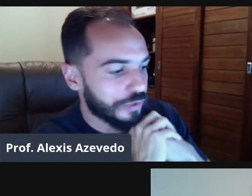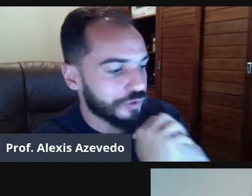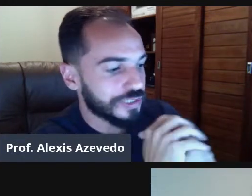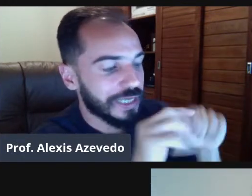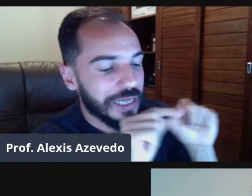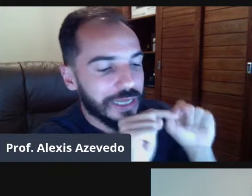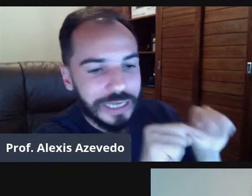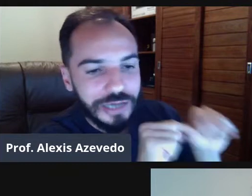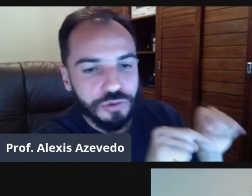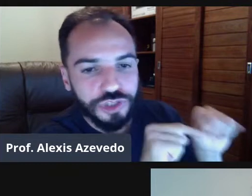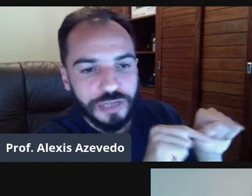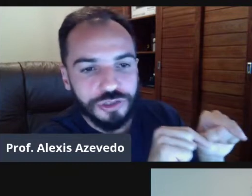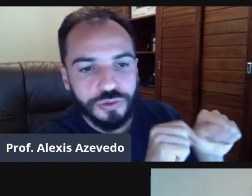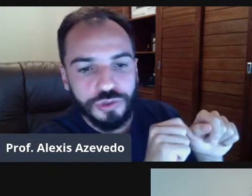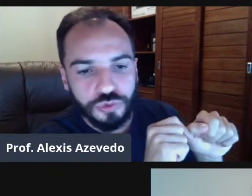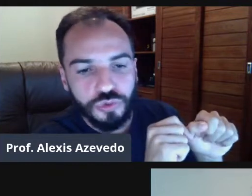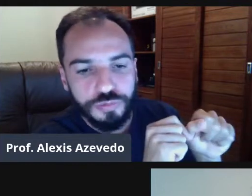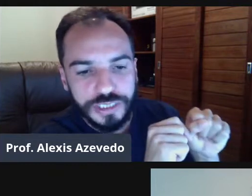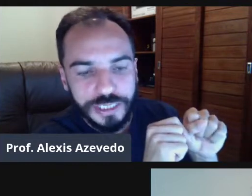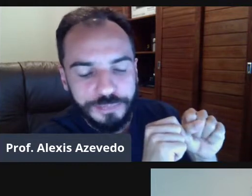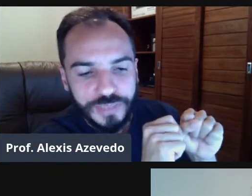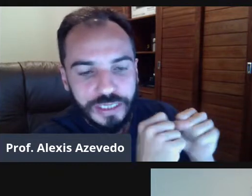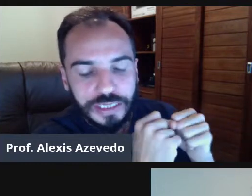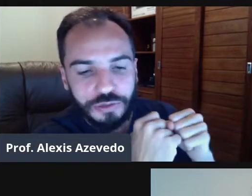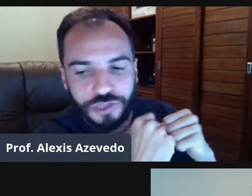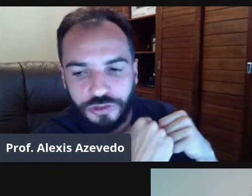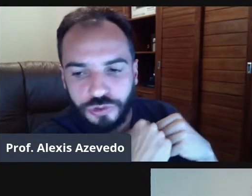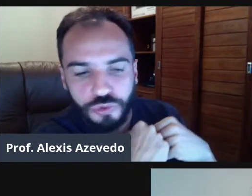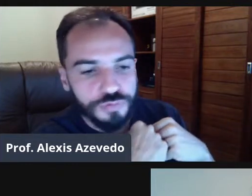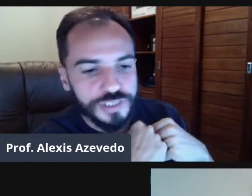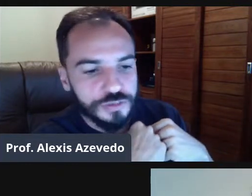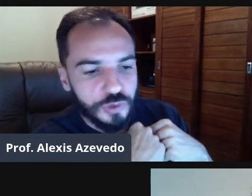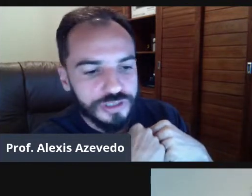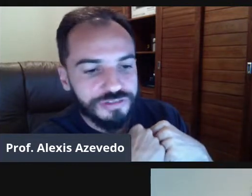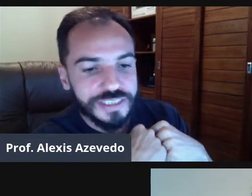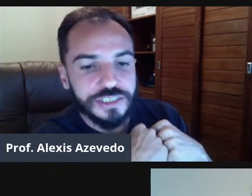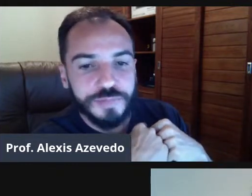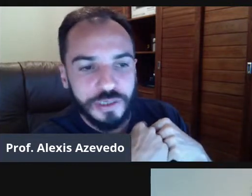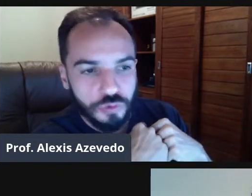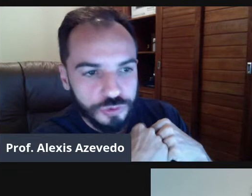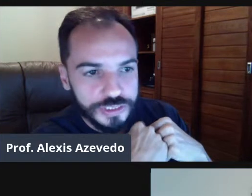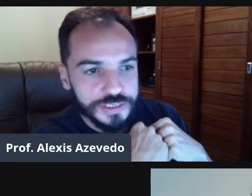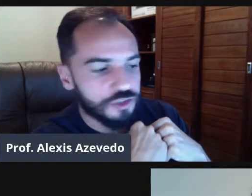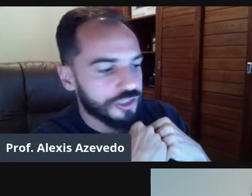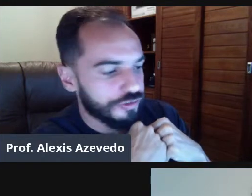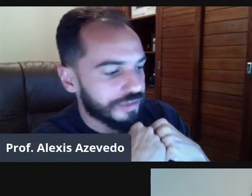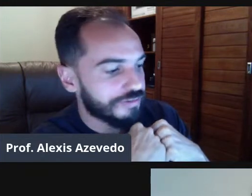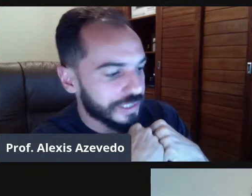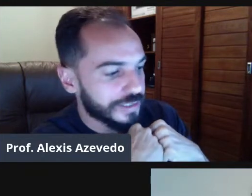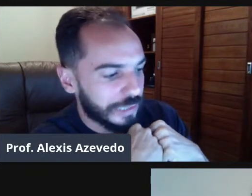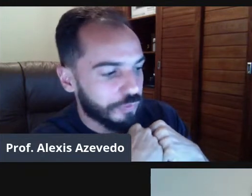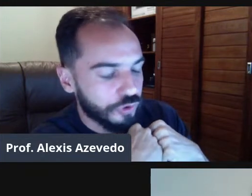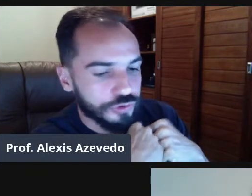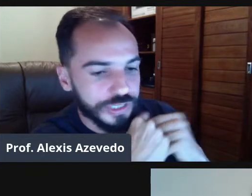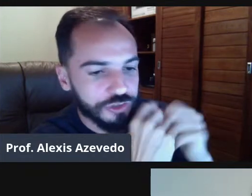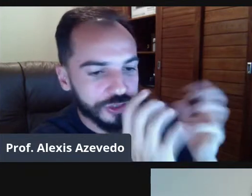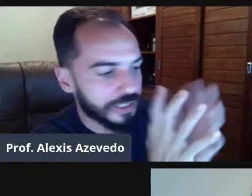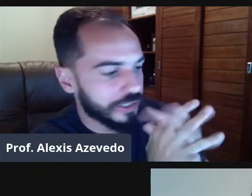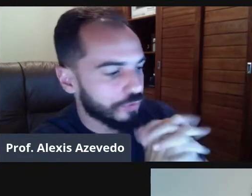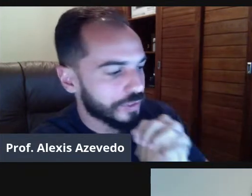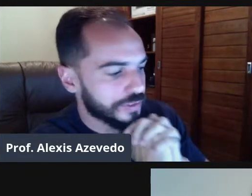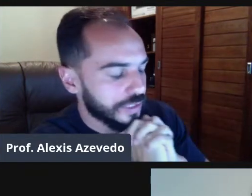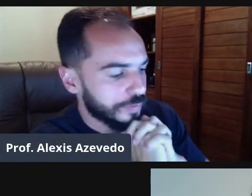espaço para perguntas lá no chat do YouTube, né? Lá no chat do YouTube, vocês podem fazer as perguntas que a gente vai ver daqui a pouco,